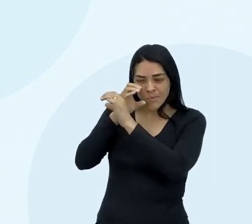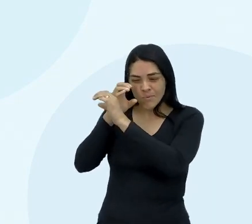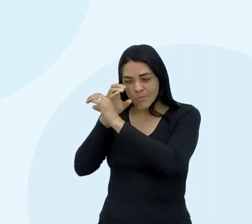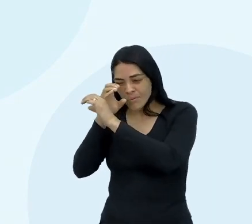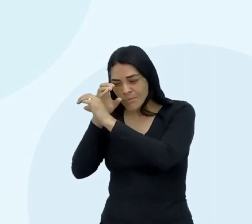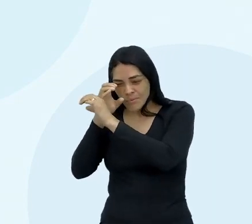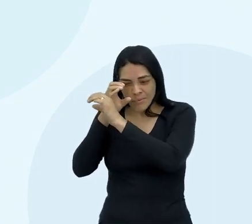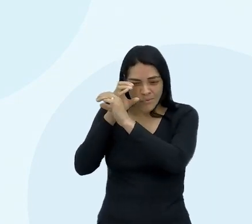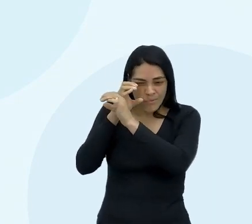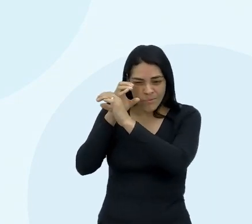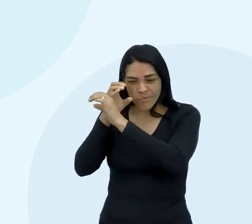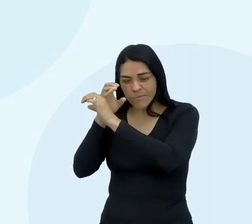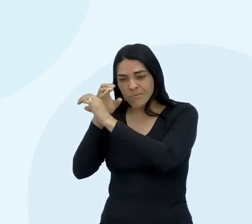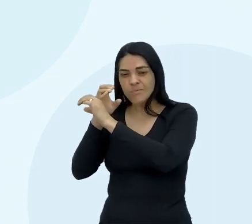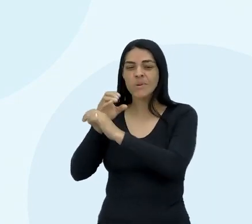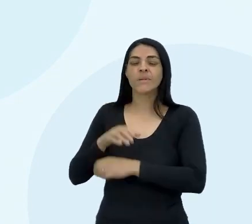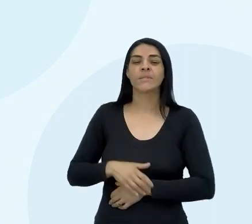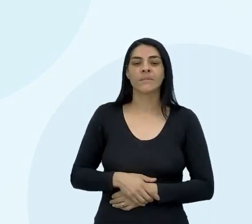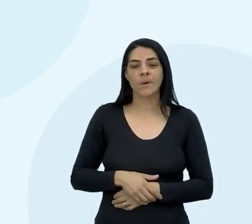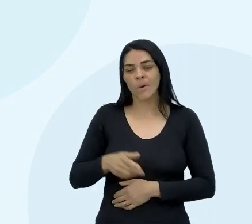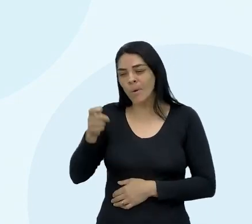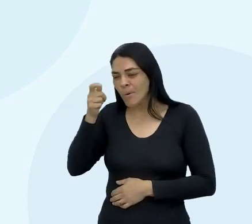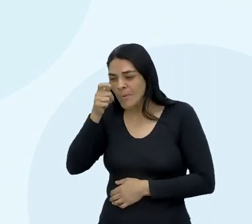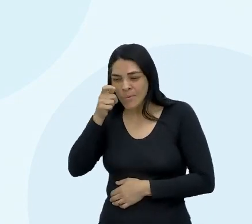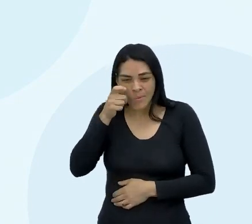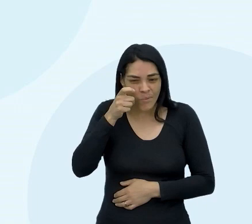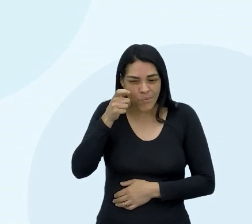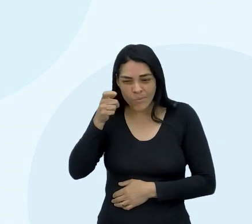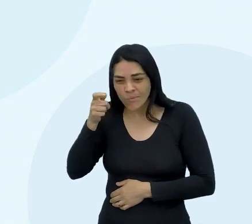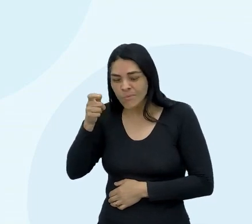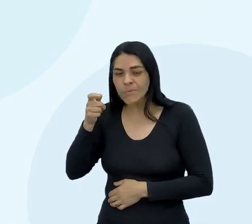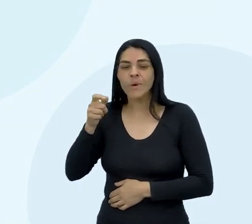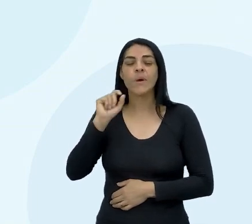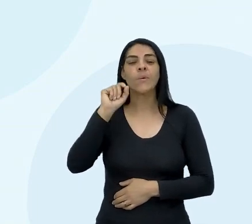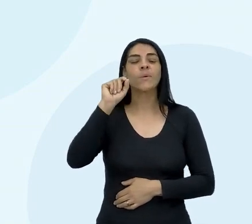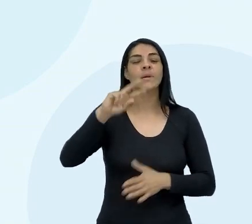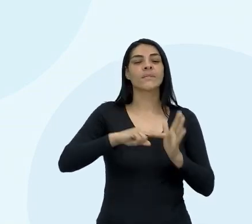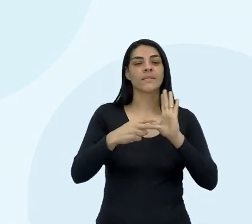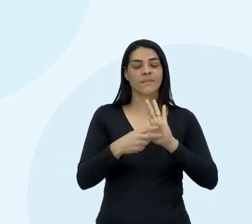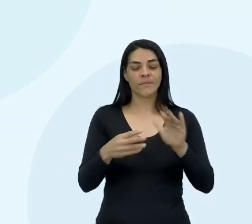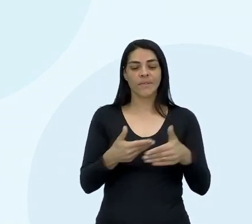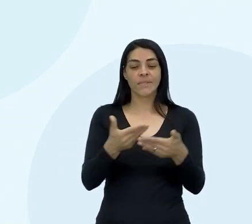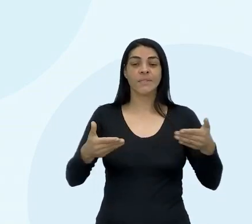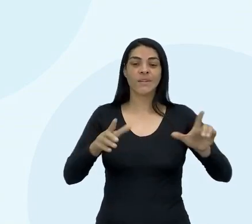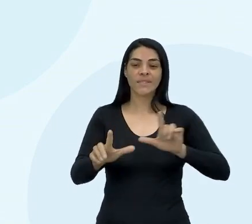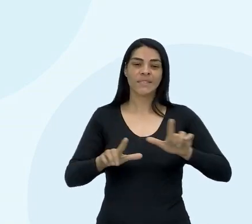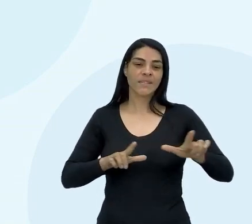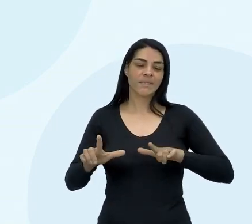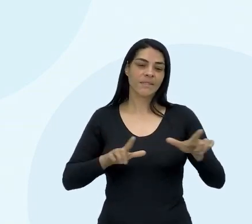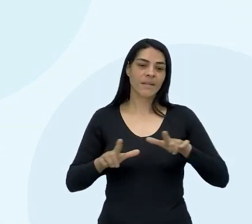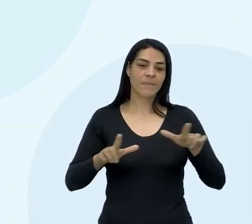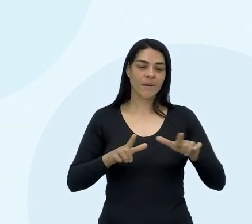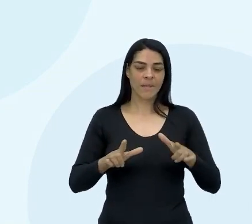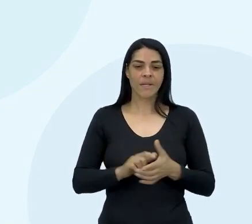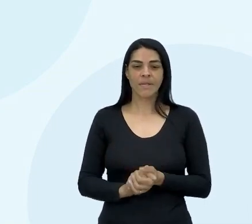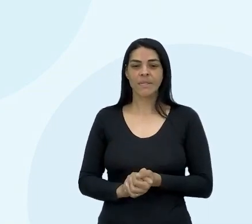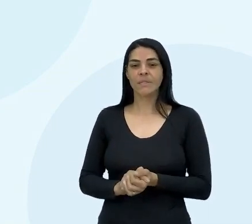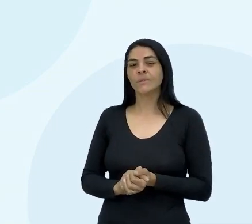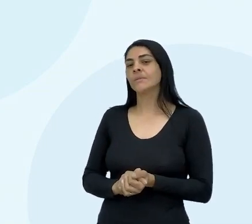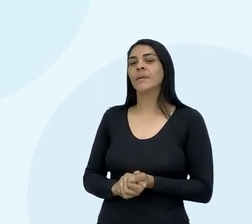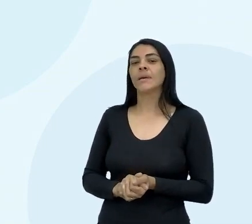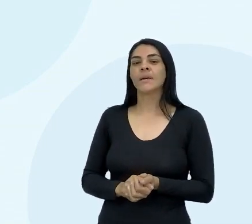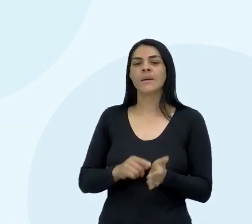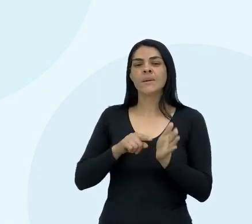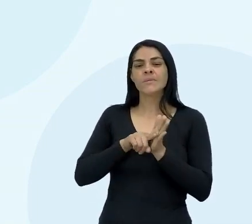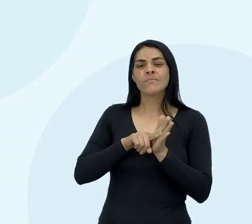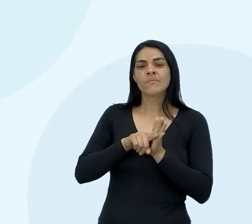Sherlock Holmes, né? Ele investiga usando uma lupa. Então isso quer dizer que a gente está trabalhando aí, né, a investigação